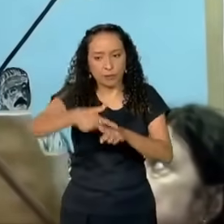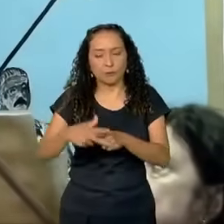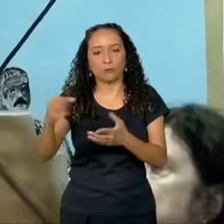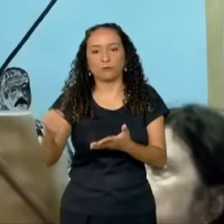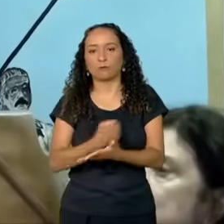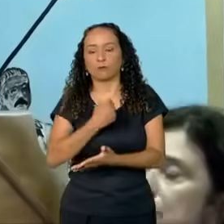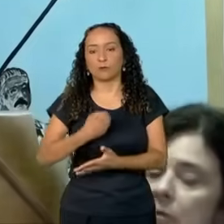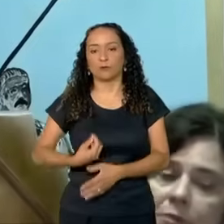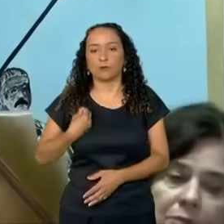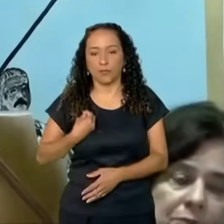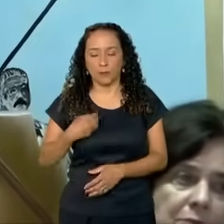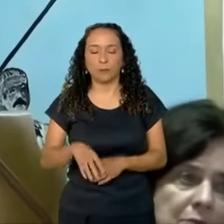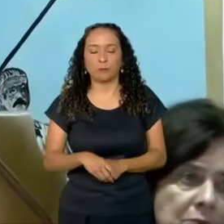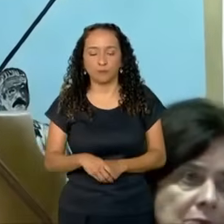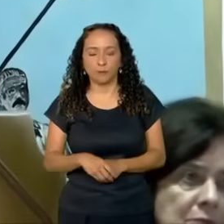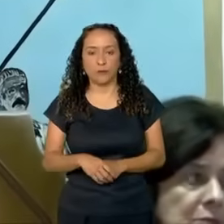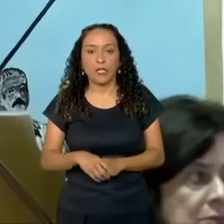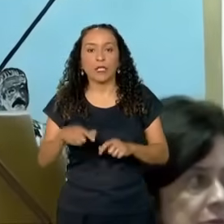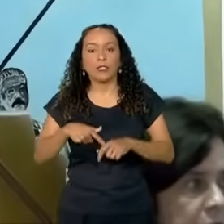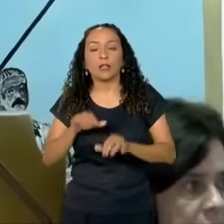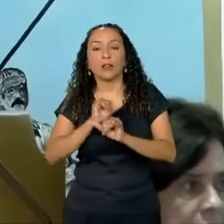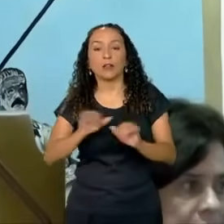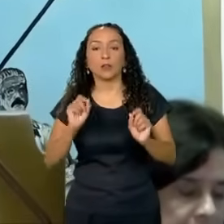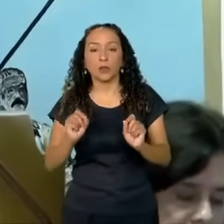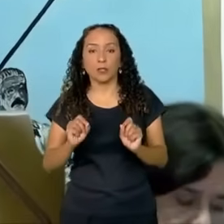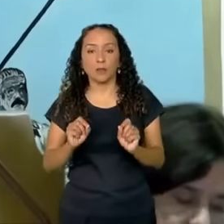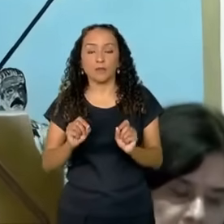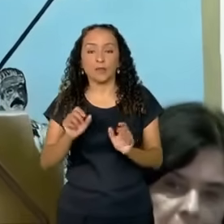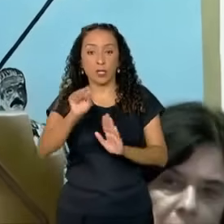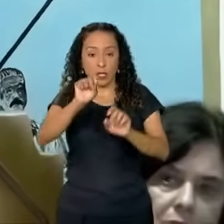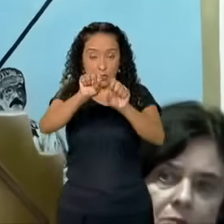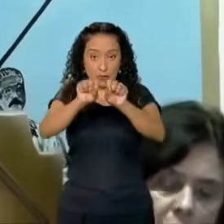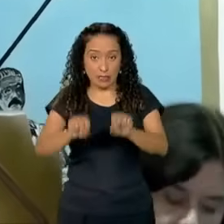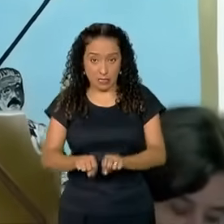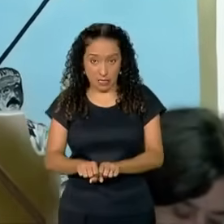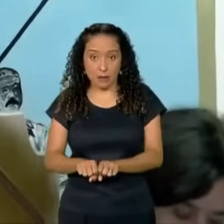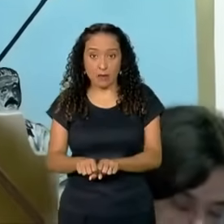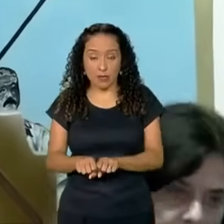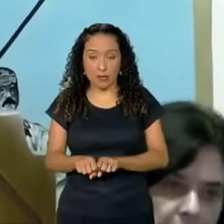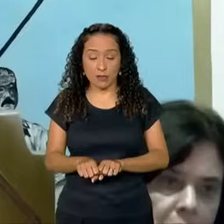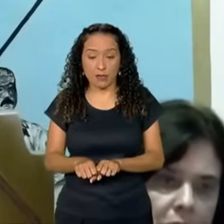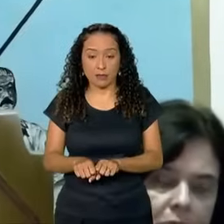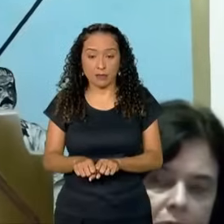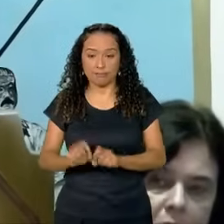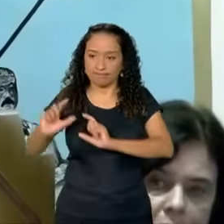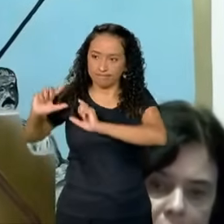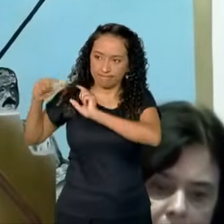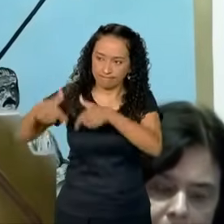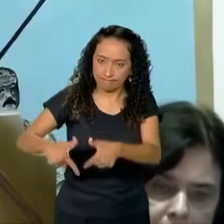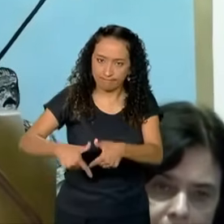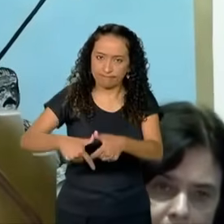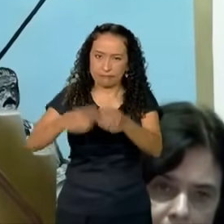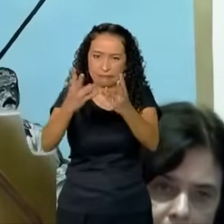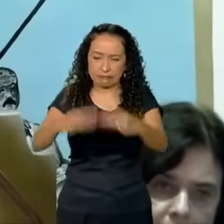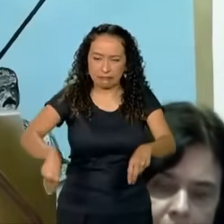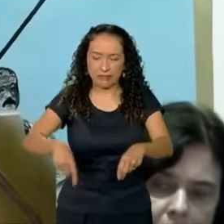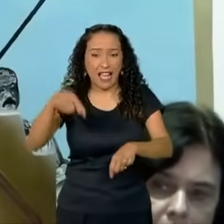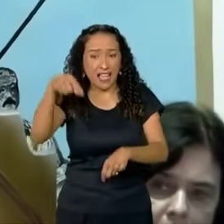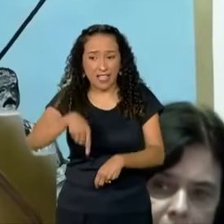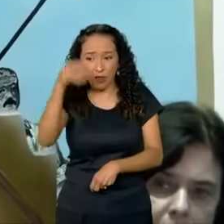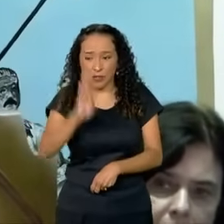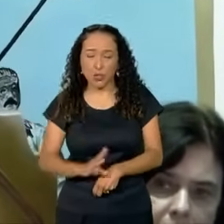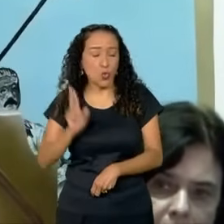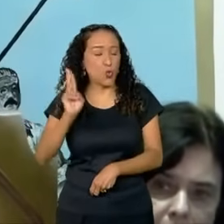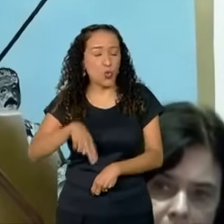vidas. E aí eu queria deixar aqui o seguinte. O sistema tradicional de tragédia nunca funcionou no Brasil da